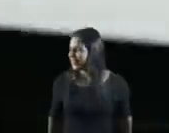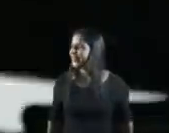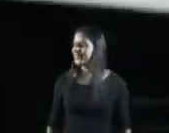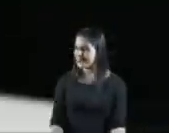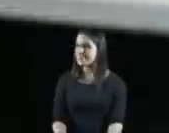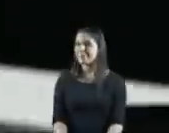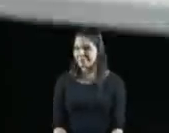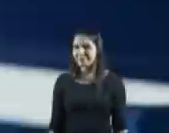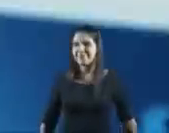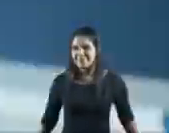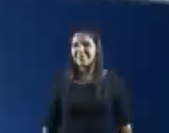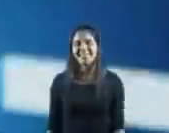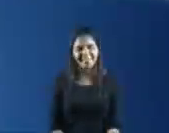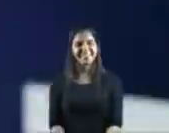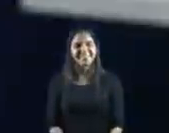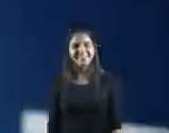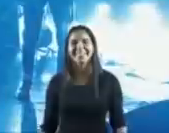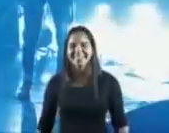selvagem.